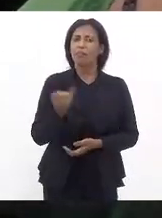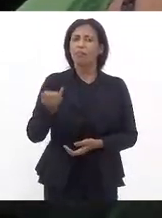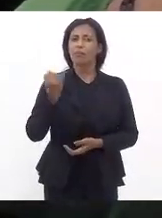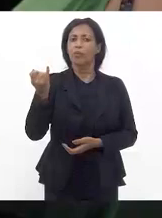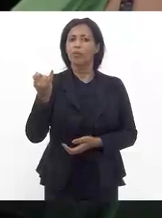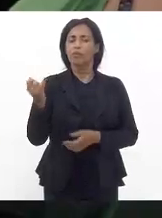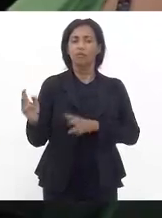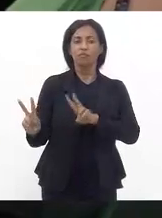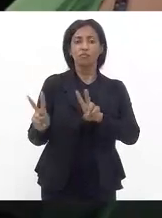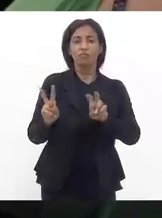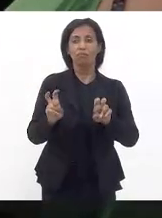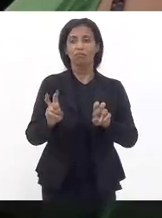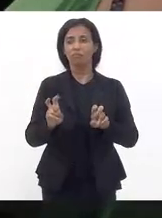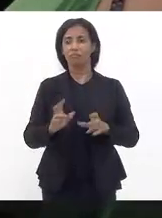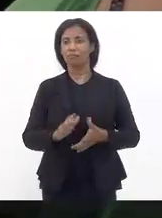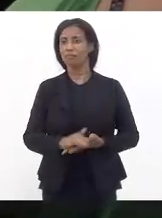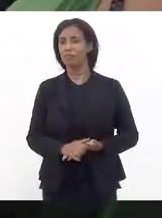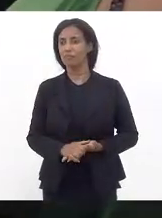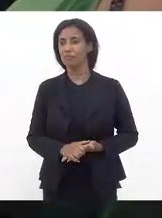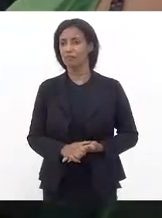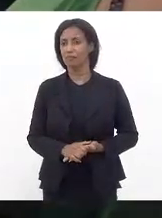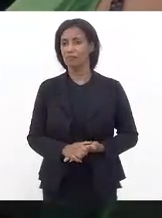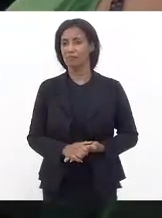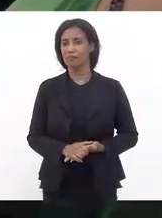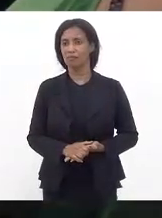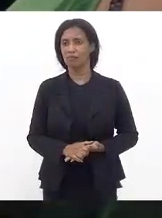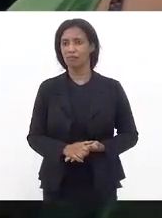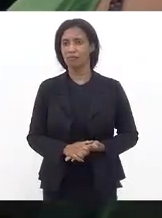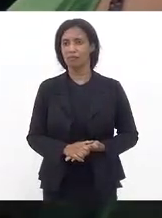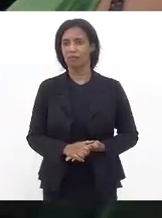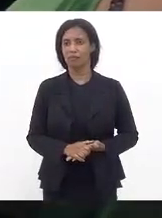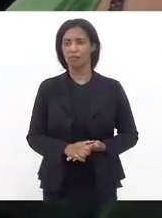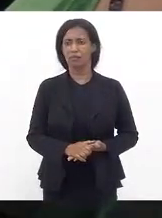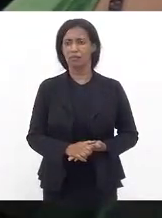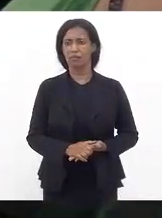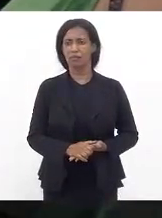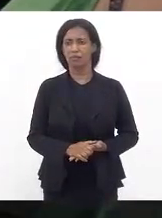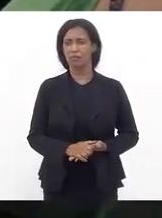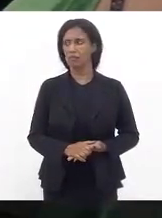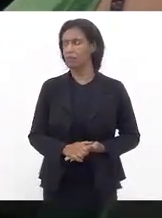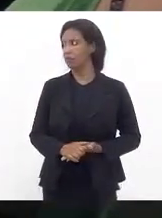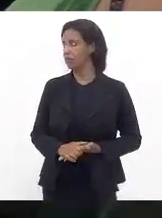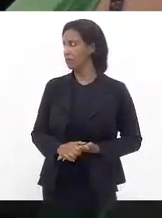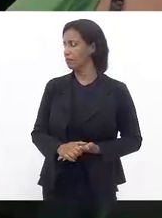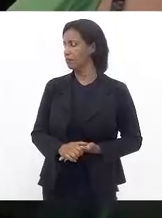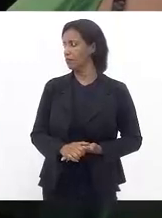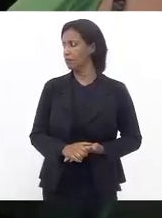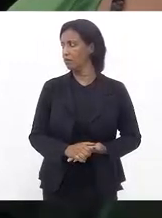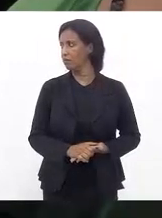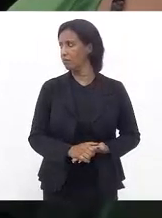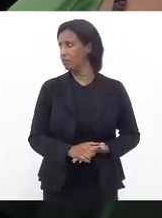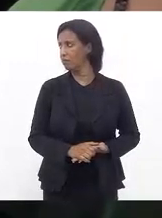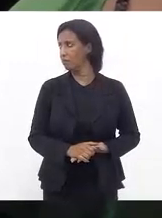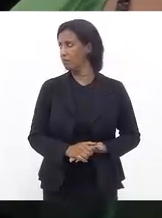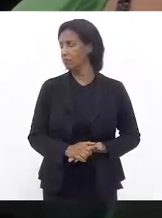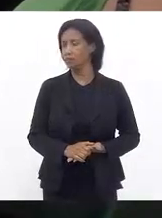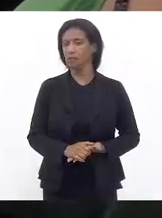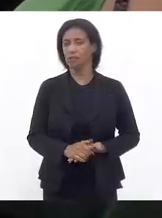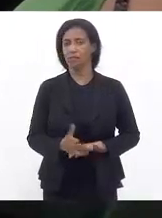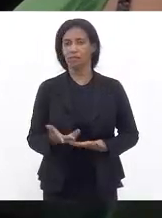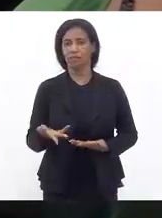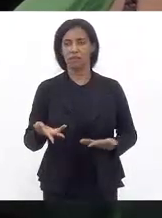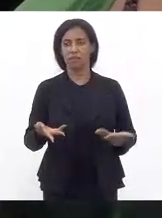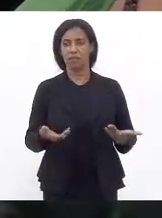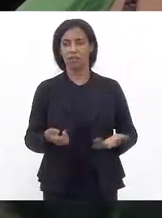da matéria e qual é o impacto para a sociedade como um todo não apenas a nossa base eleitoral não